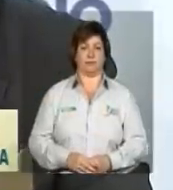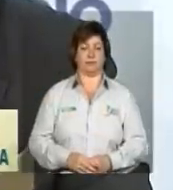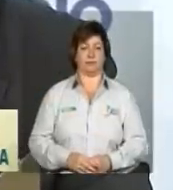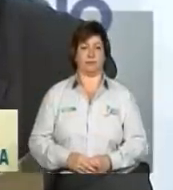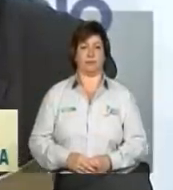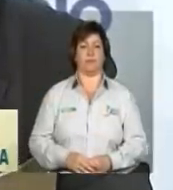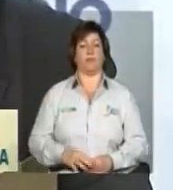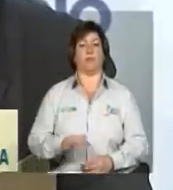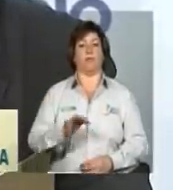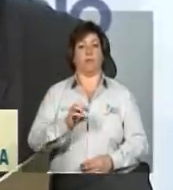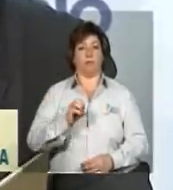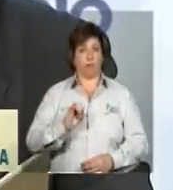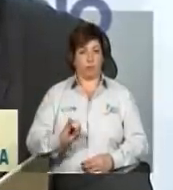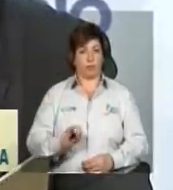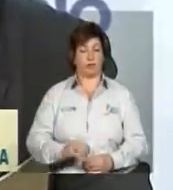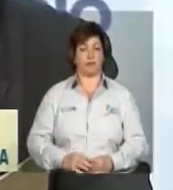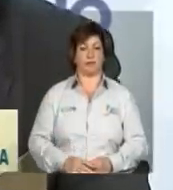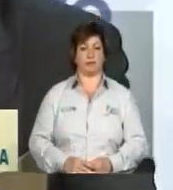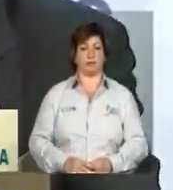Foi